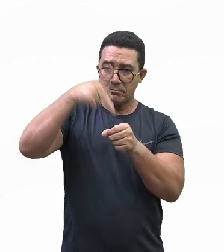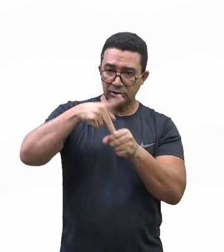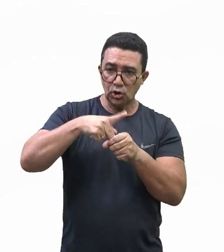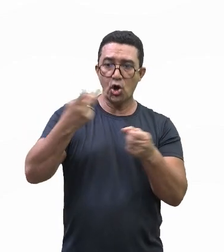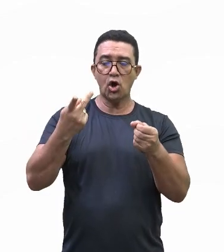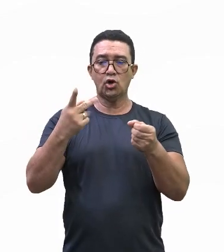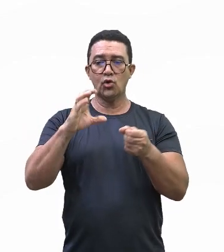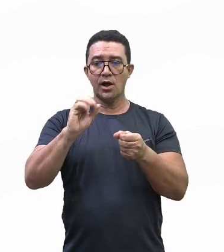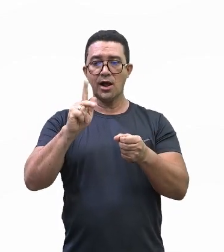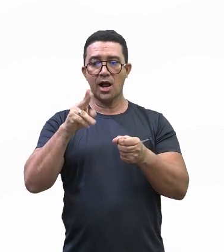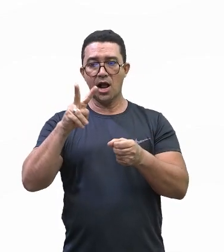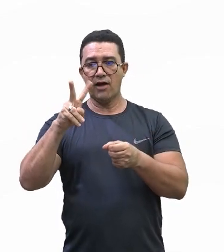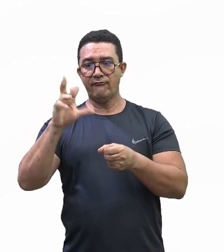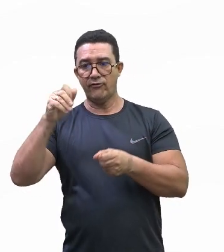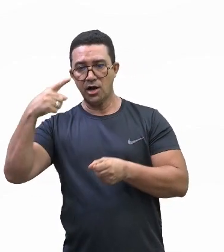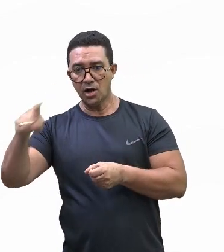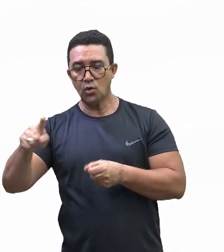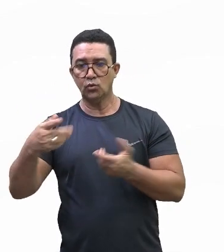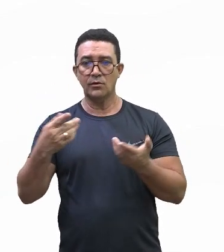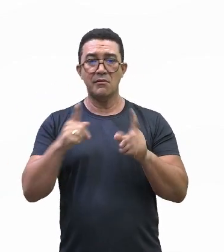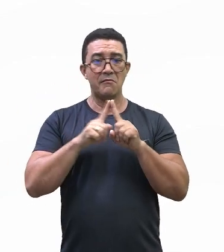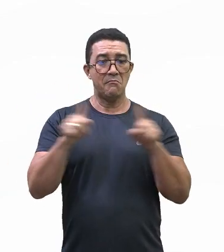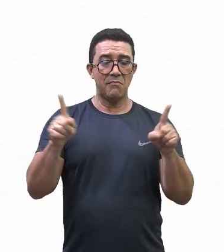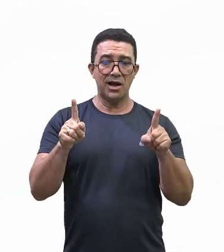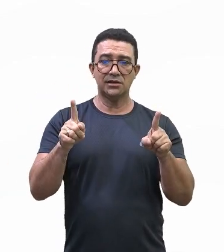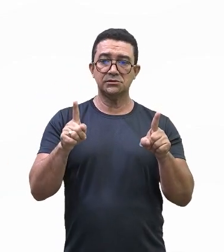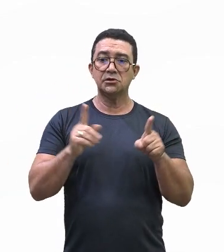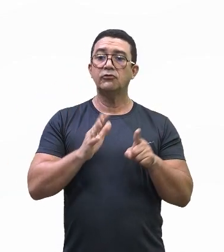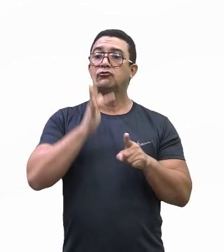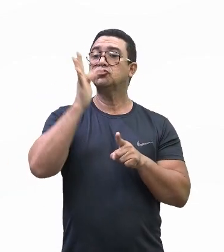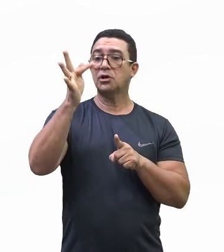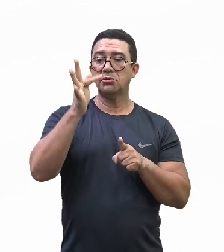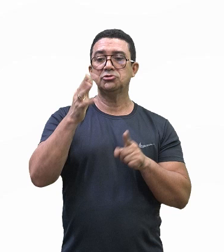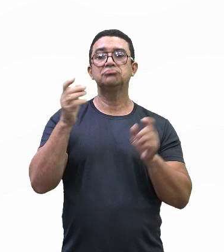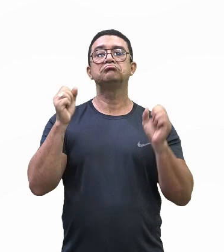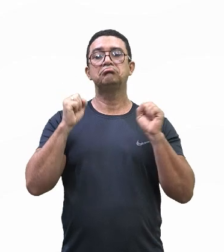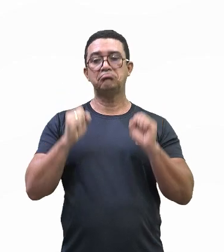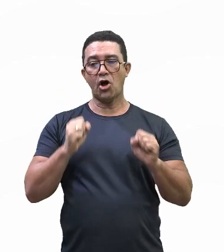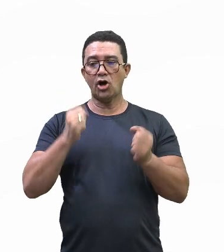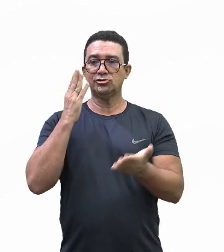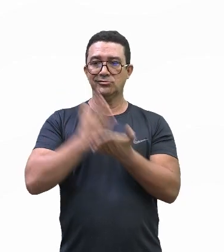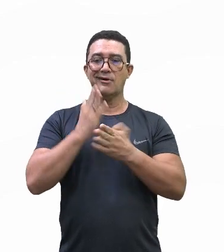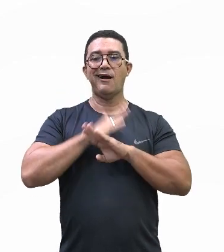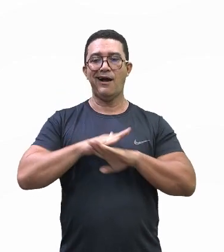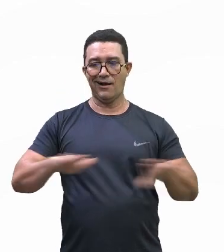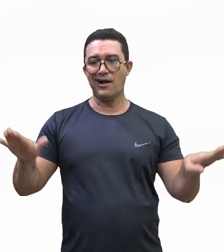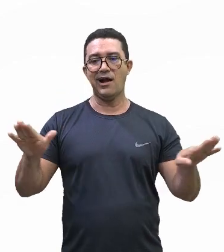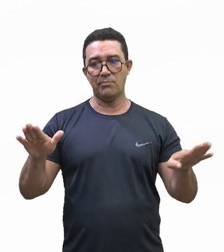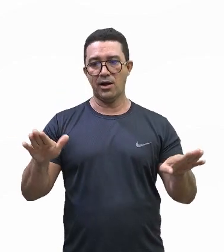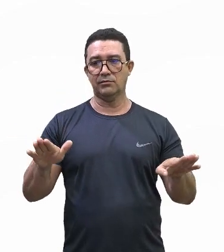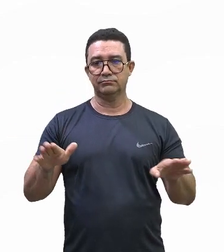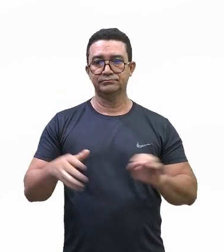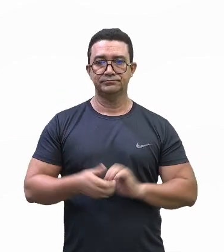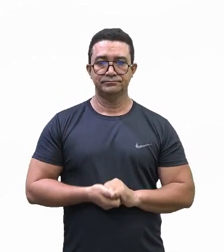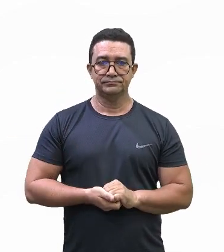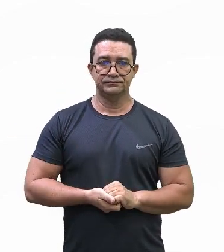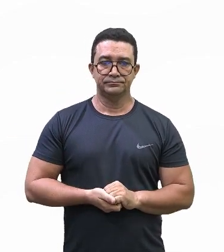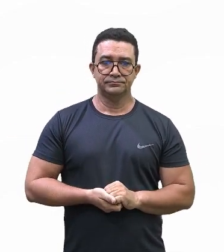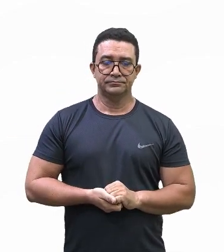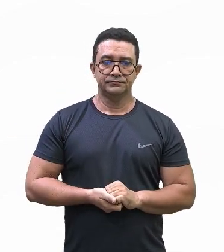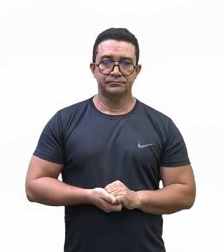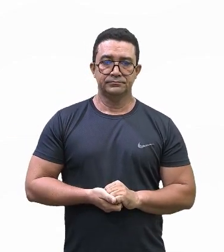natureza, o carvão também, né? Porém, elas são finitas, as suas reservas são finitas, vão